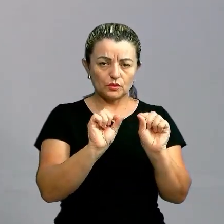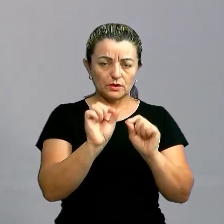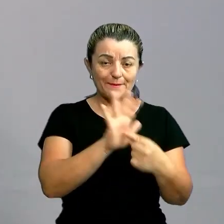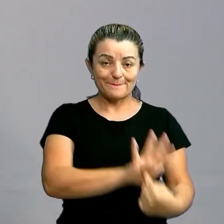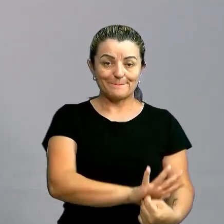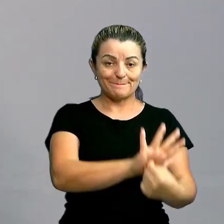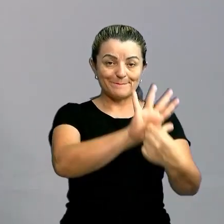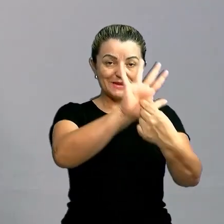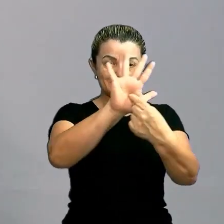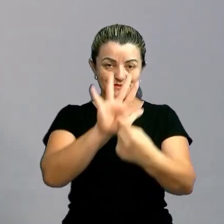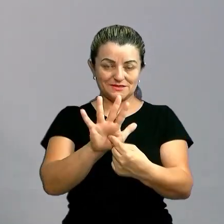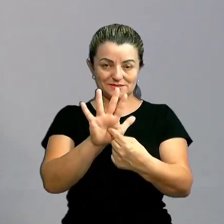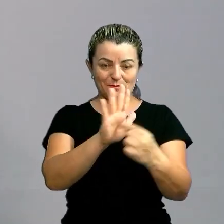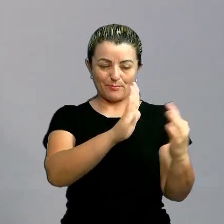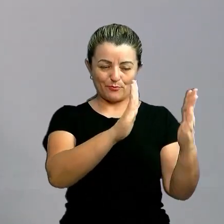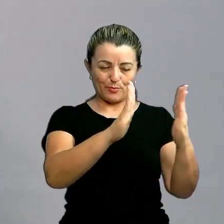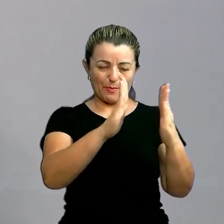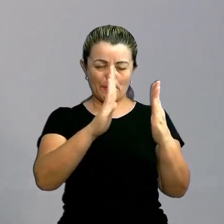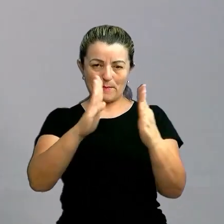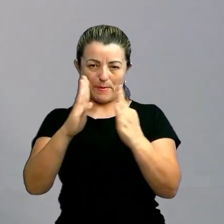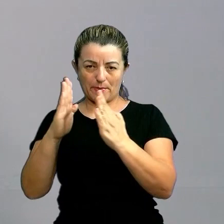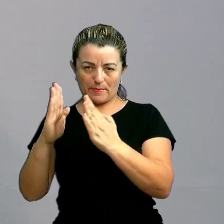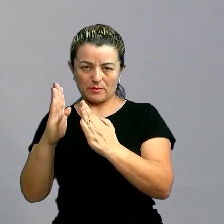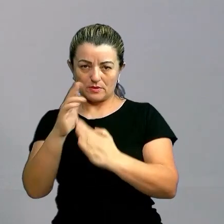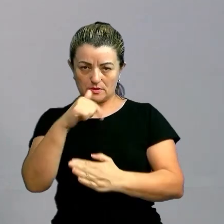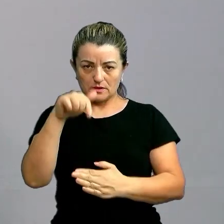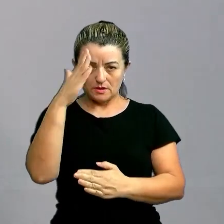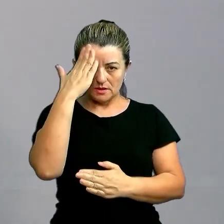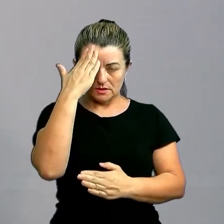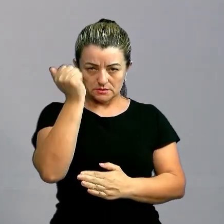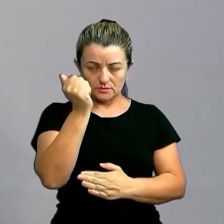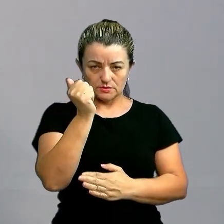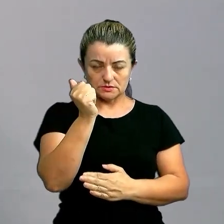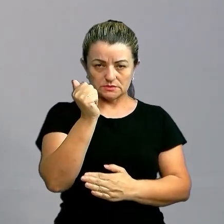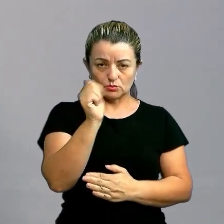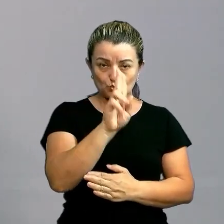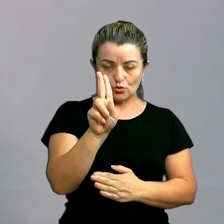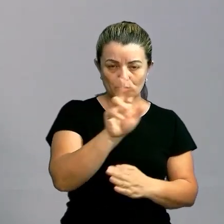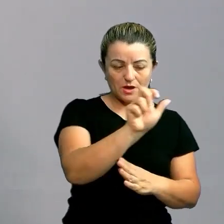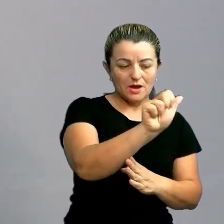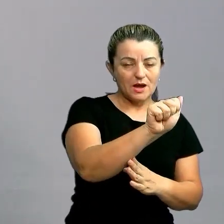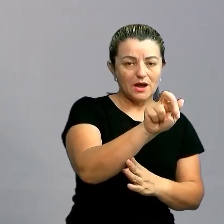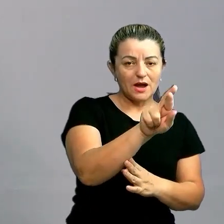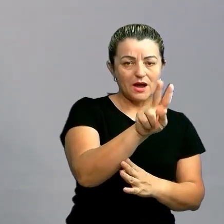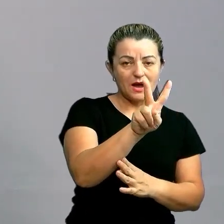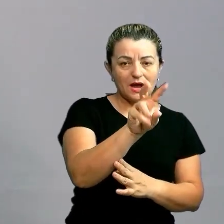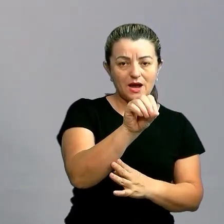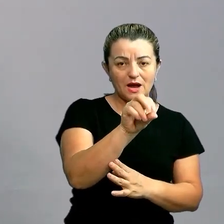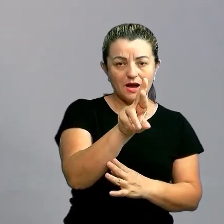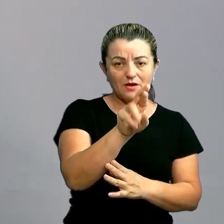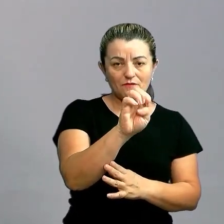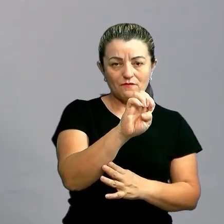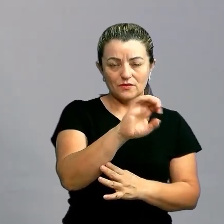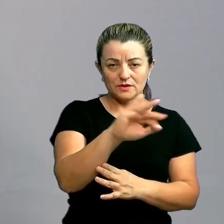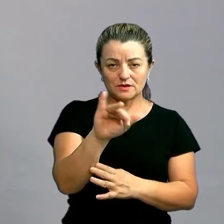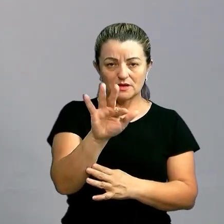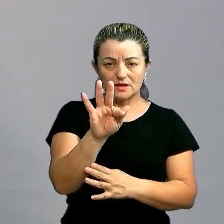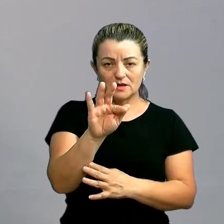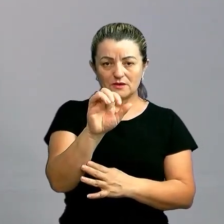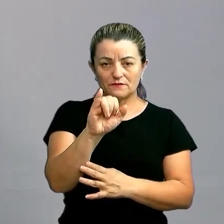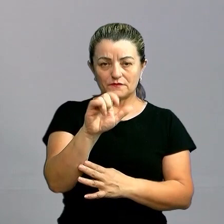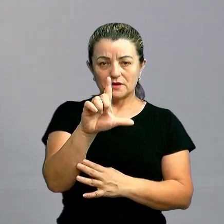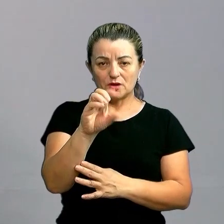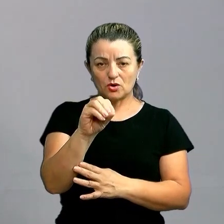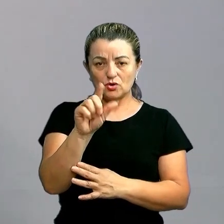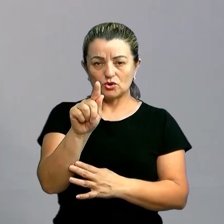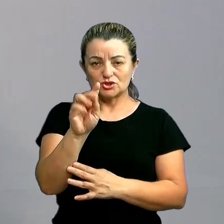tá? E aí, saibam, a árvore filogenética dá uma maior certeza sobre a evolução